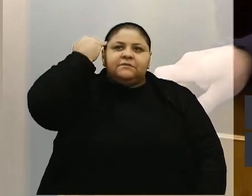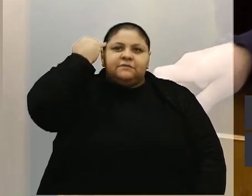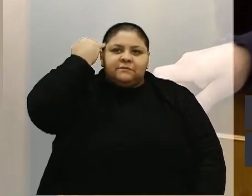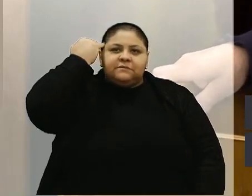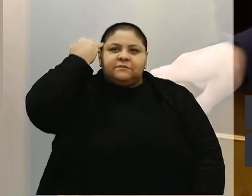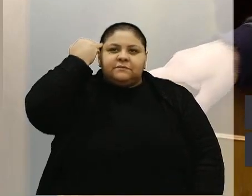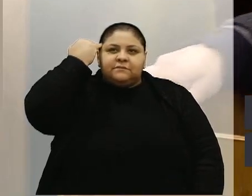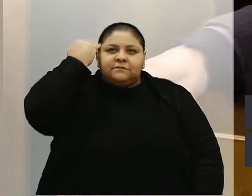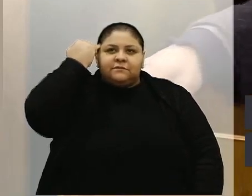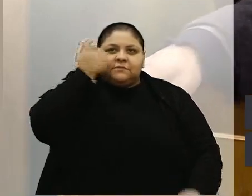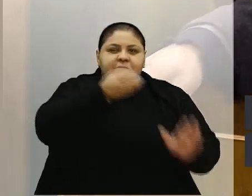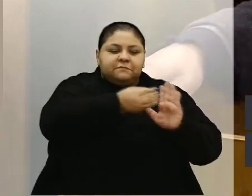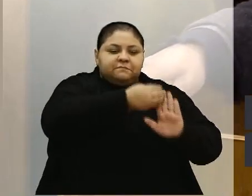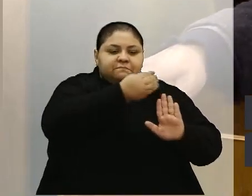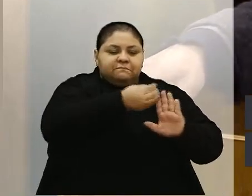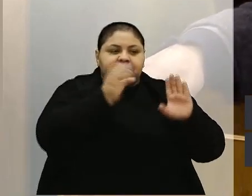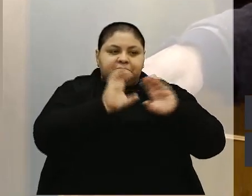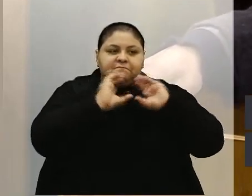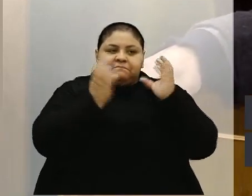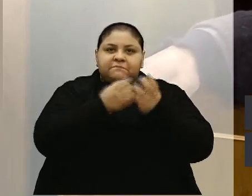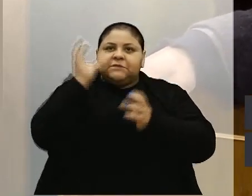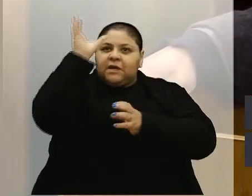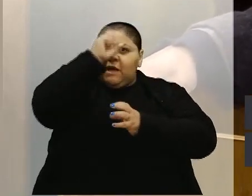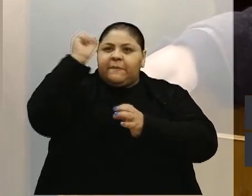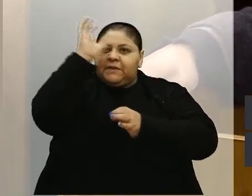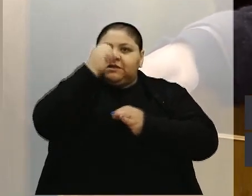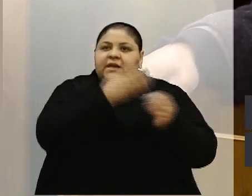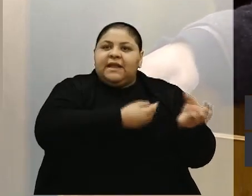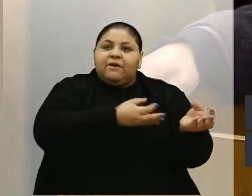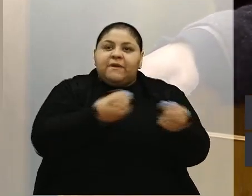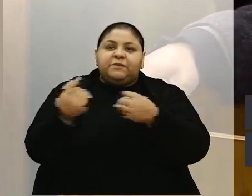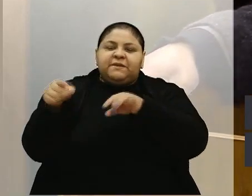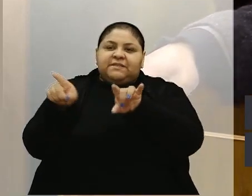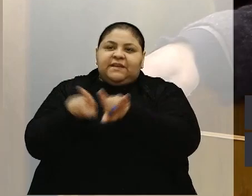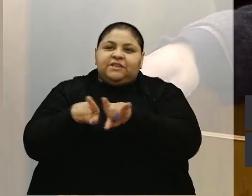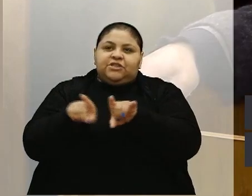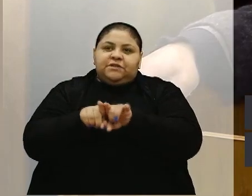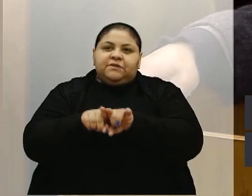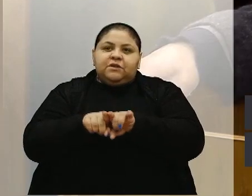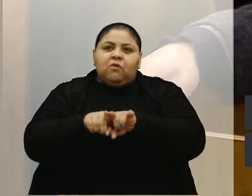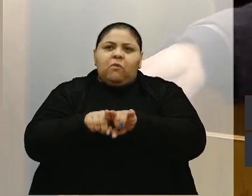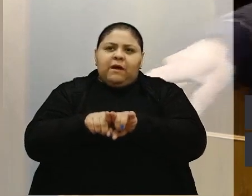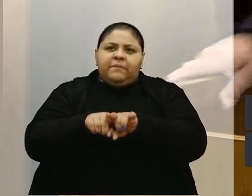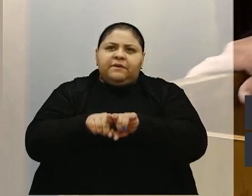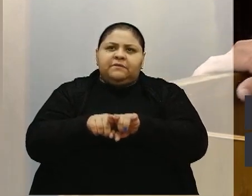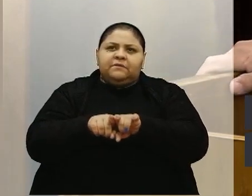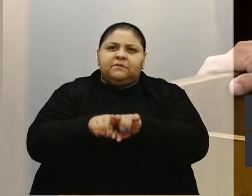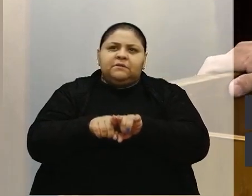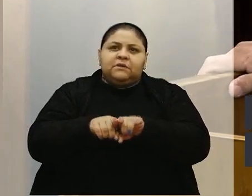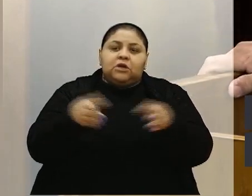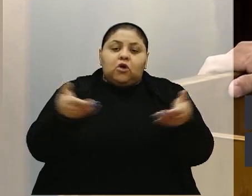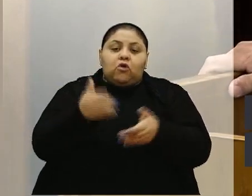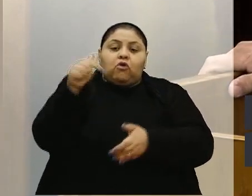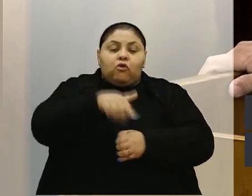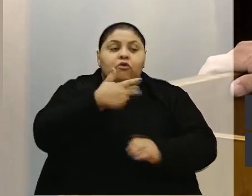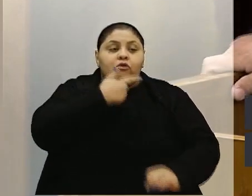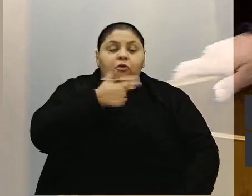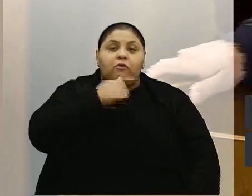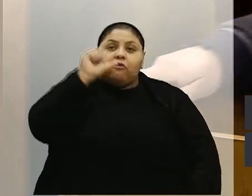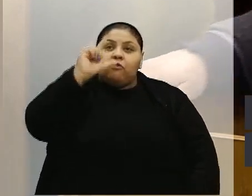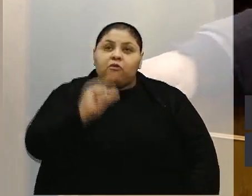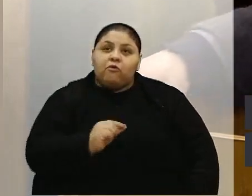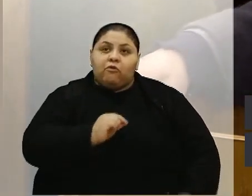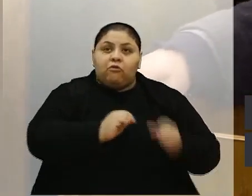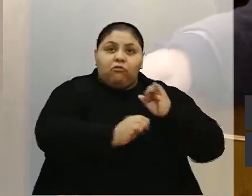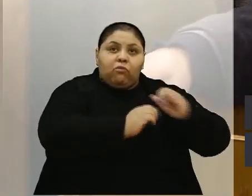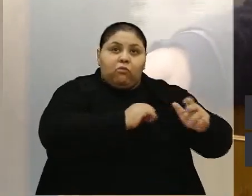no orçamento comunitário. Aprendi muito com ele e aprendemos junto, com certeza. Mas eu estou aqui para falar um pouco sobre o